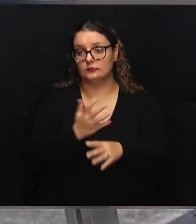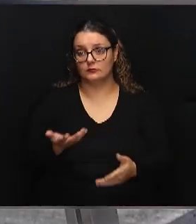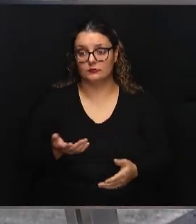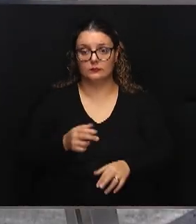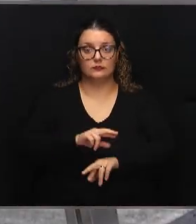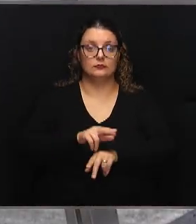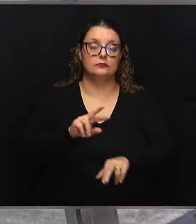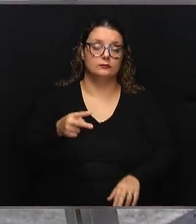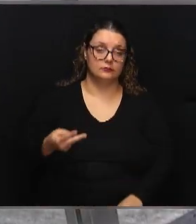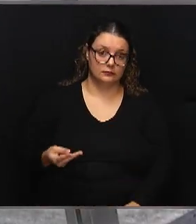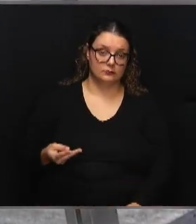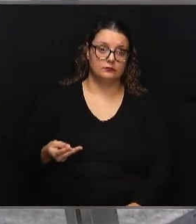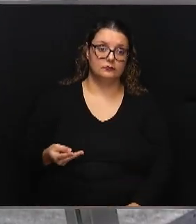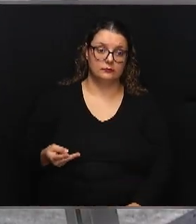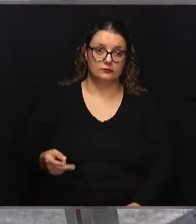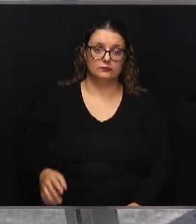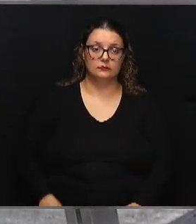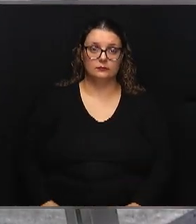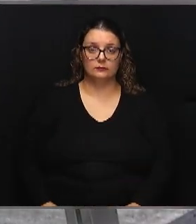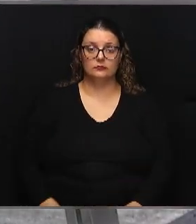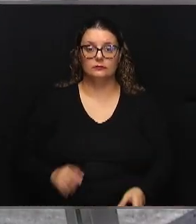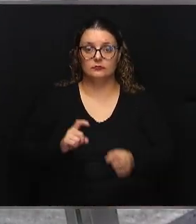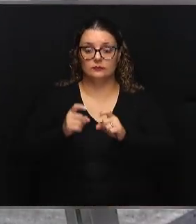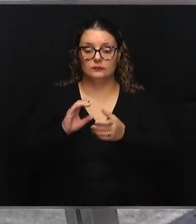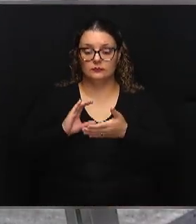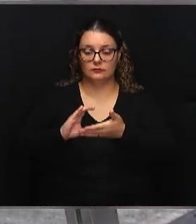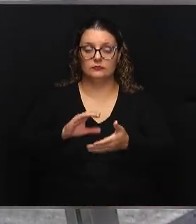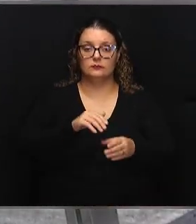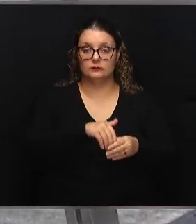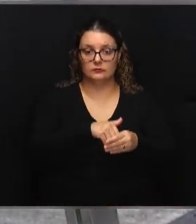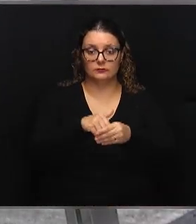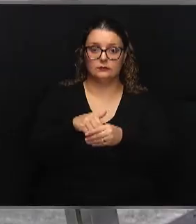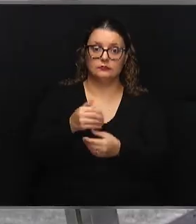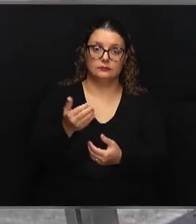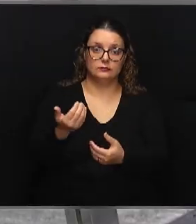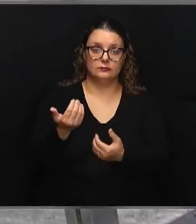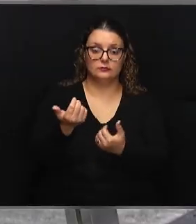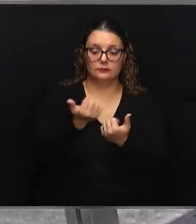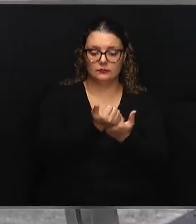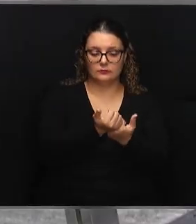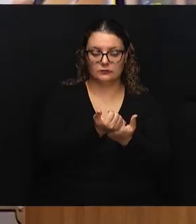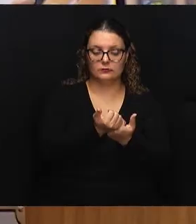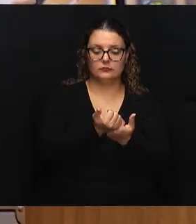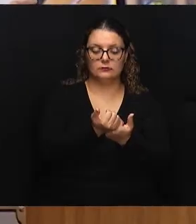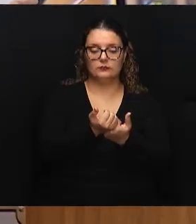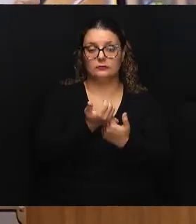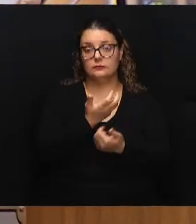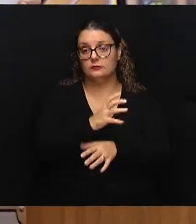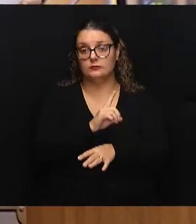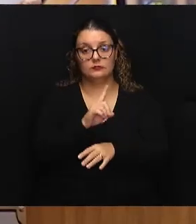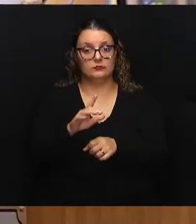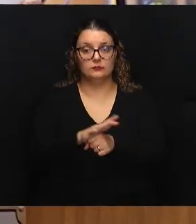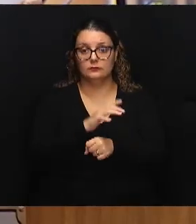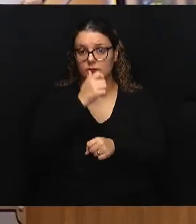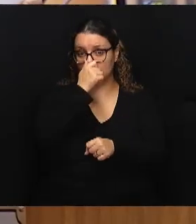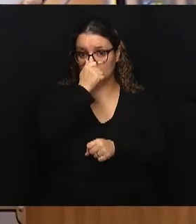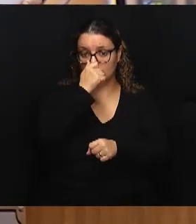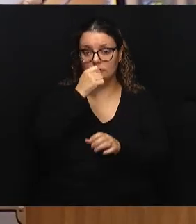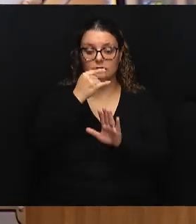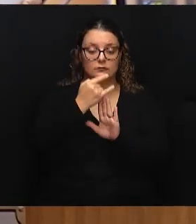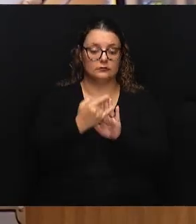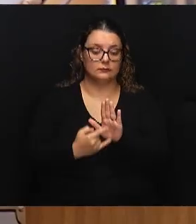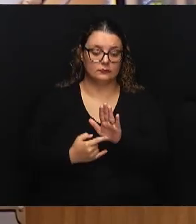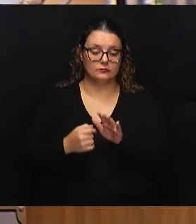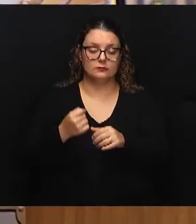são formadas reuniões do Conselho para votar esses cargos vacantes e mesmo assim não preenche. No documento, o vereador faz